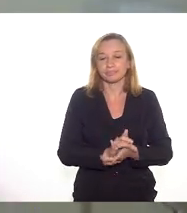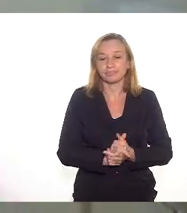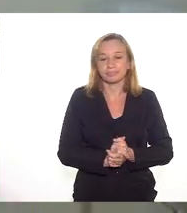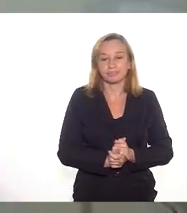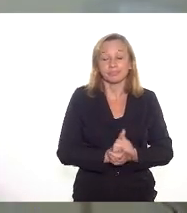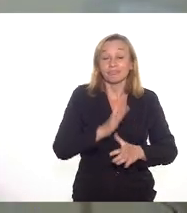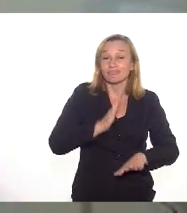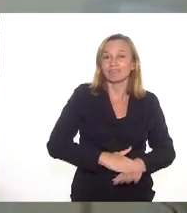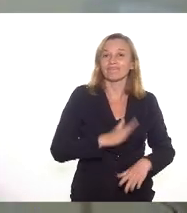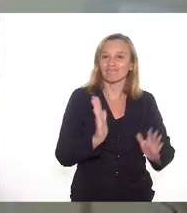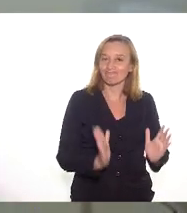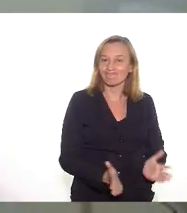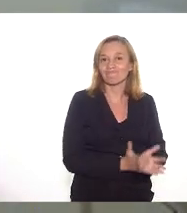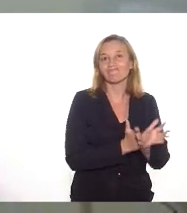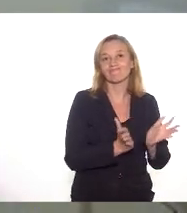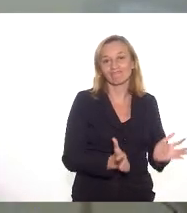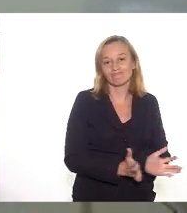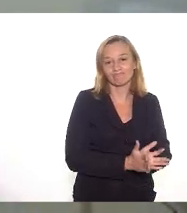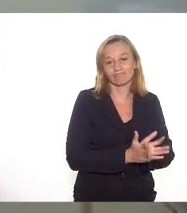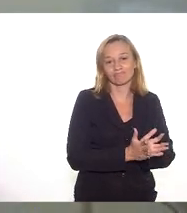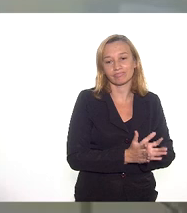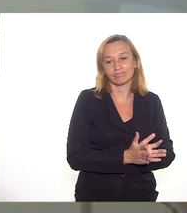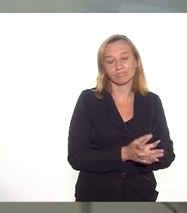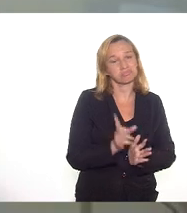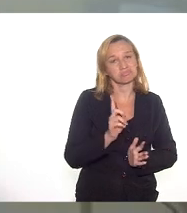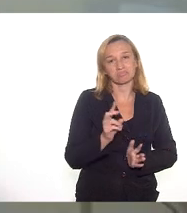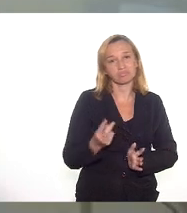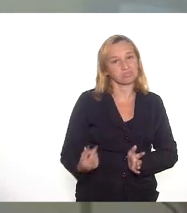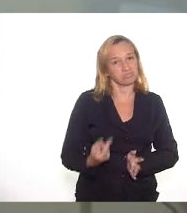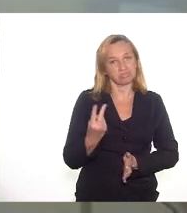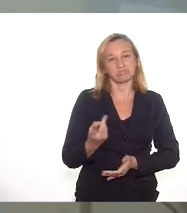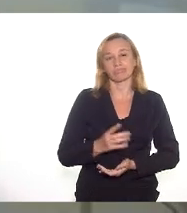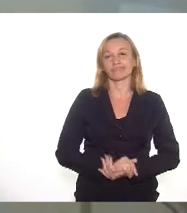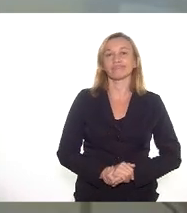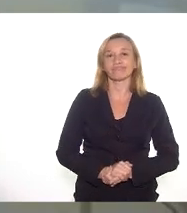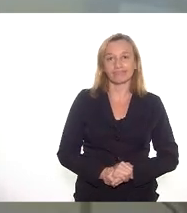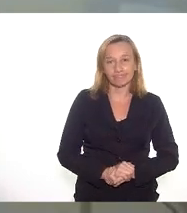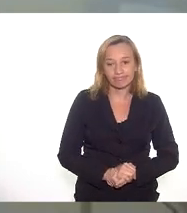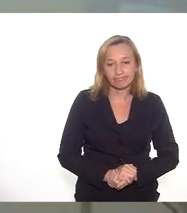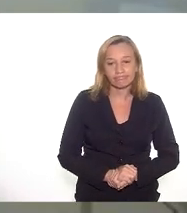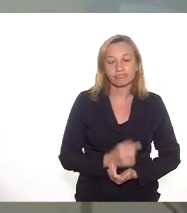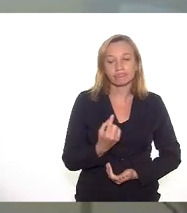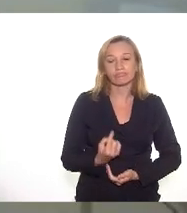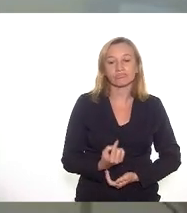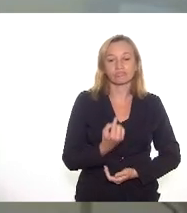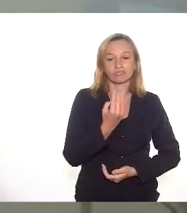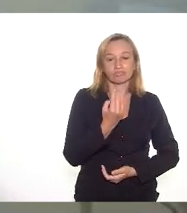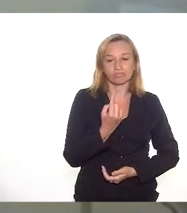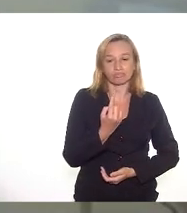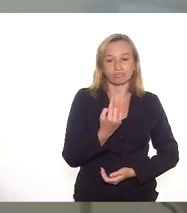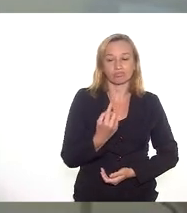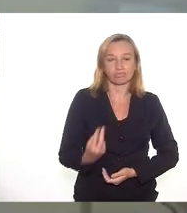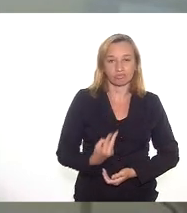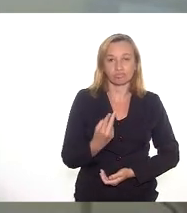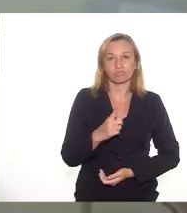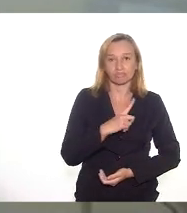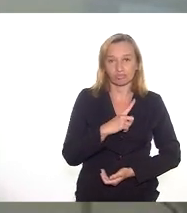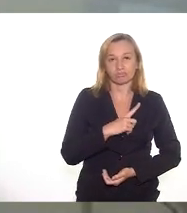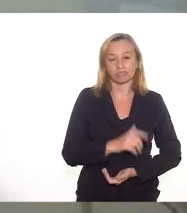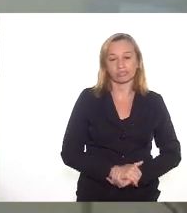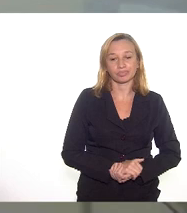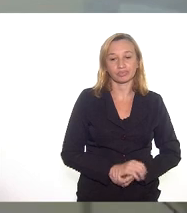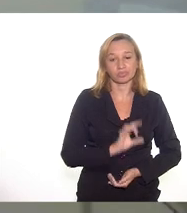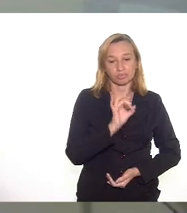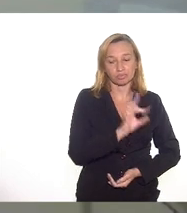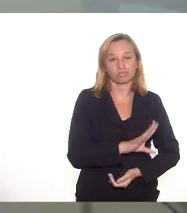mais carentes não está sendo garantido. A única garantia que essas populações têm tido